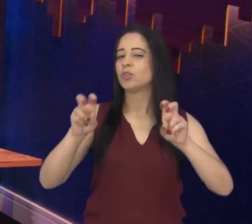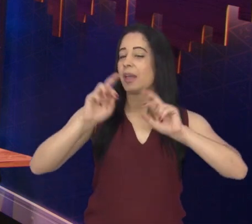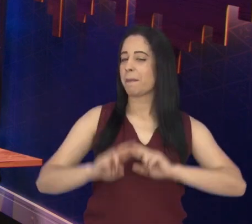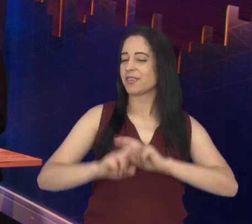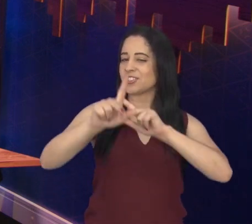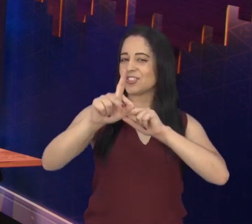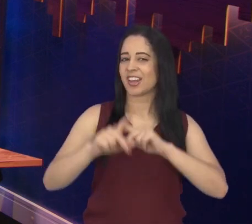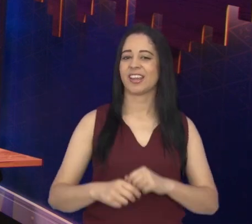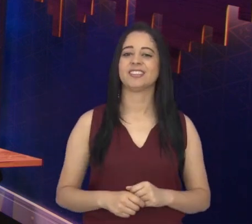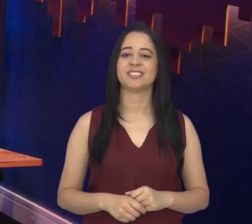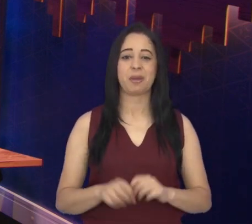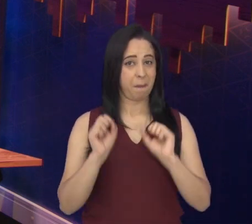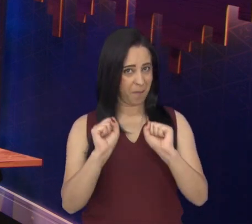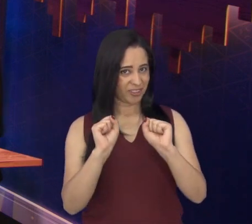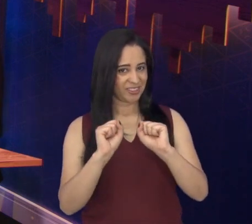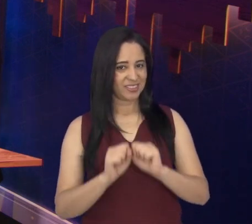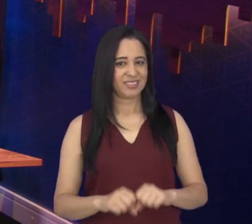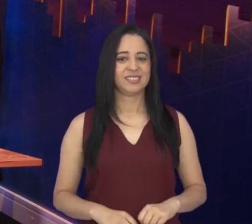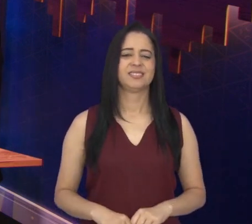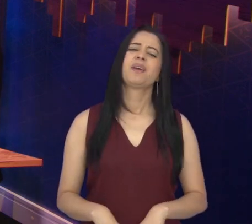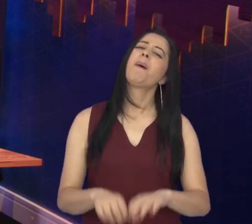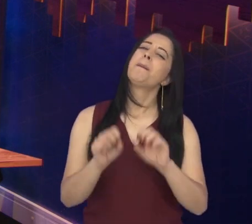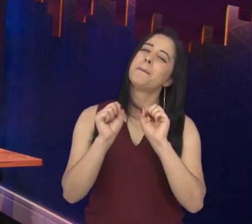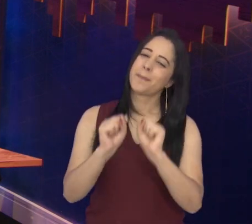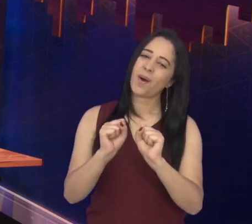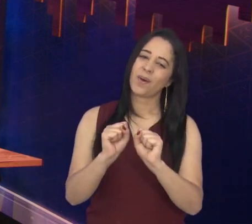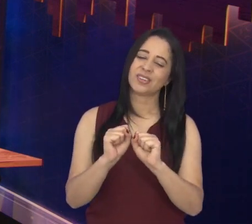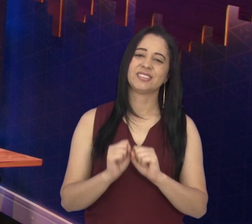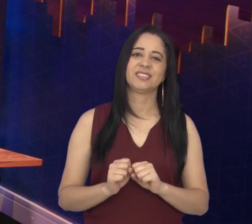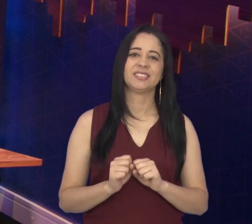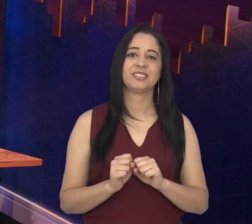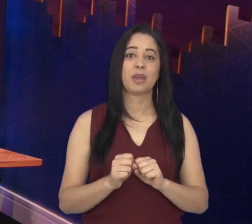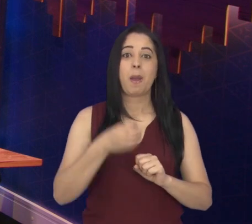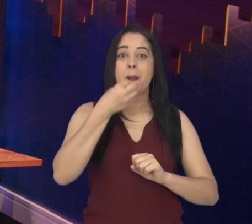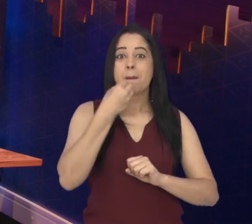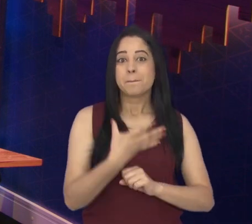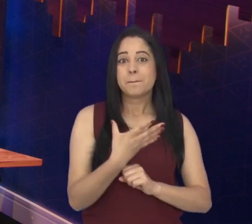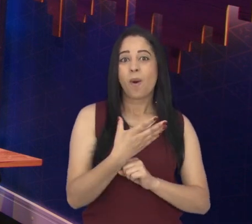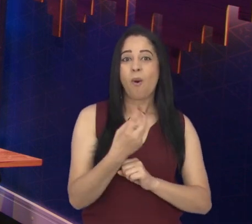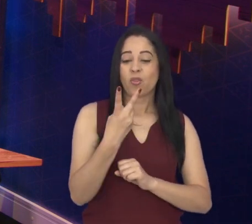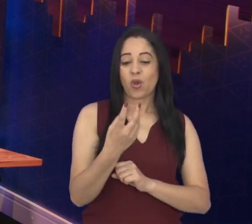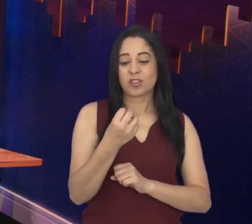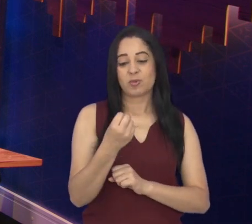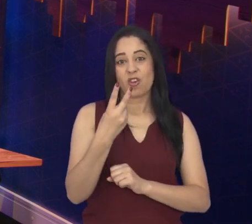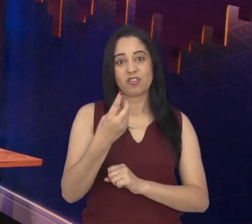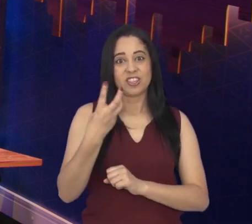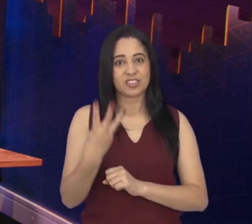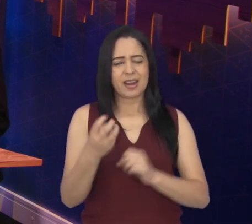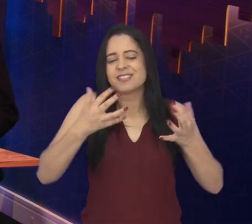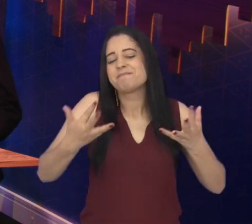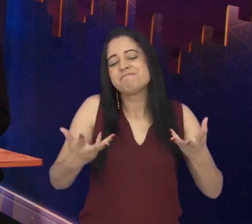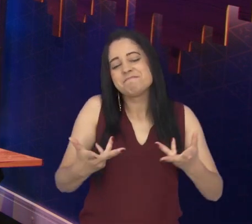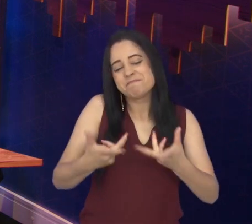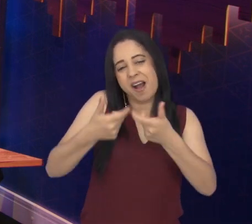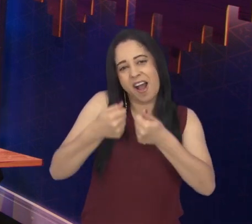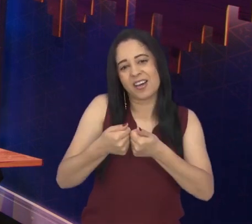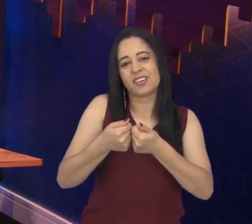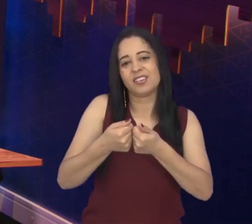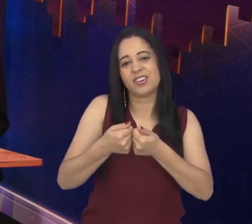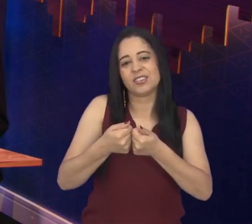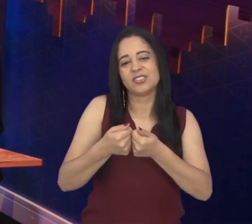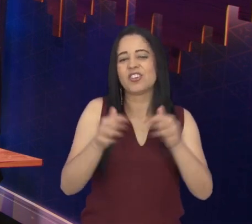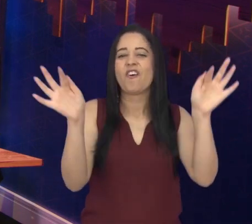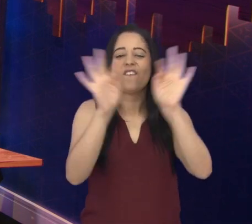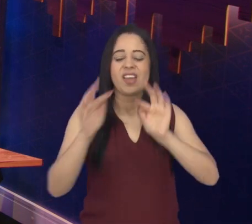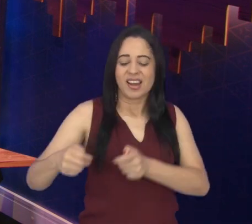semana com um assunto diferente e muito conhecimento. Pode ser? Pode ser, Samu. Pessoal, um ótimo ano para todo mundo. Que 2023 seja